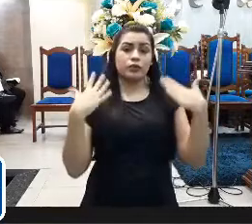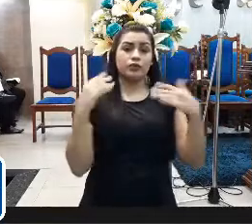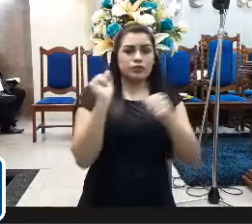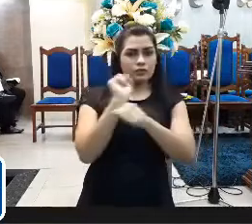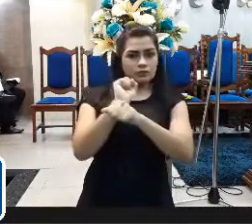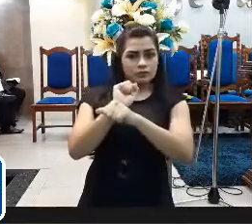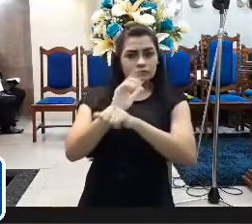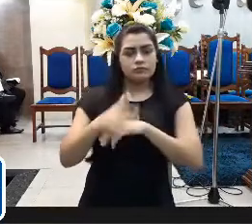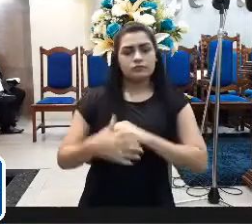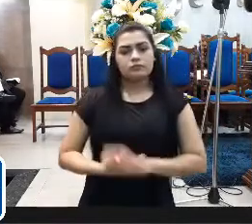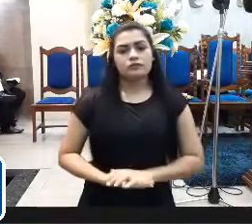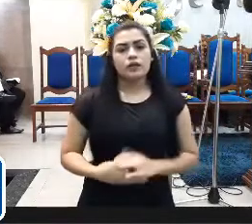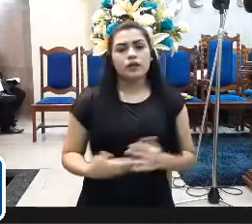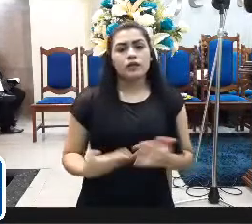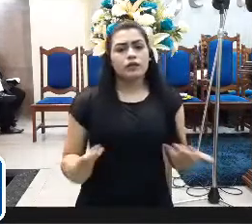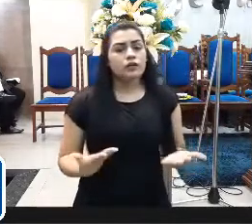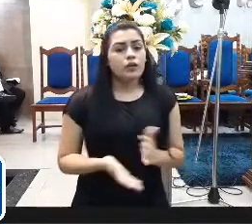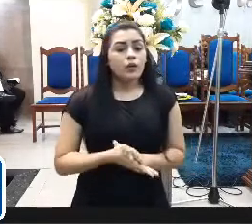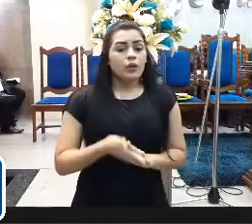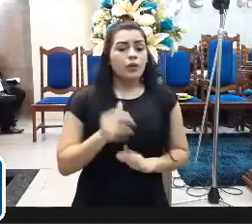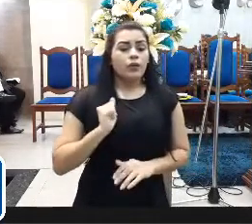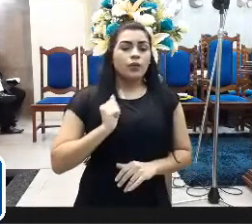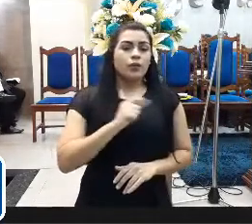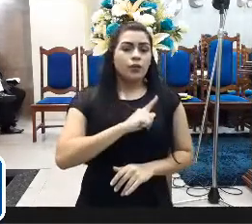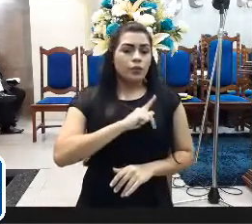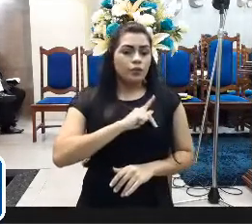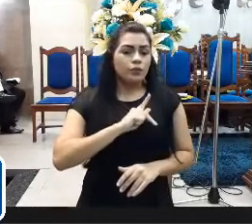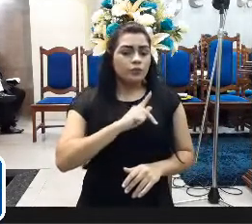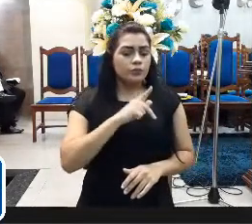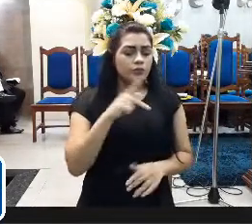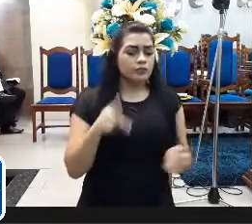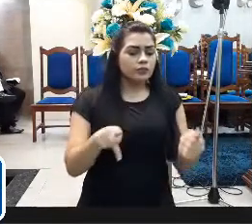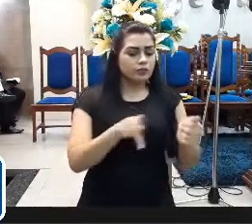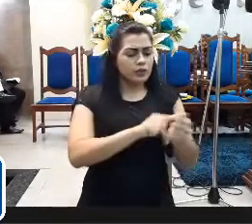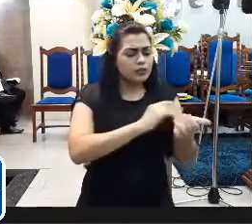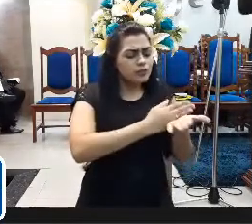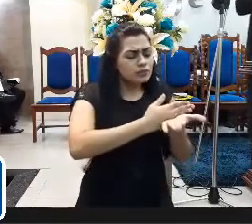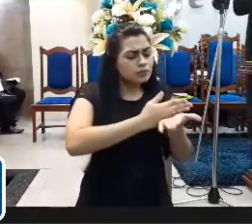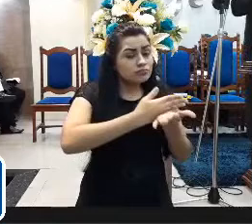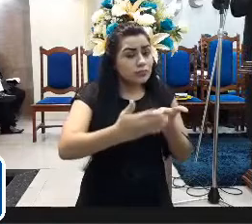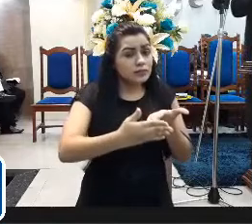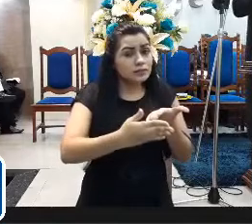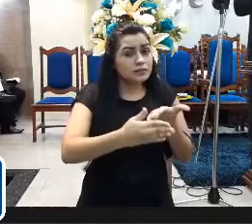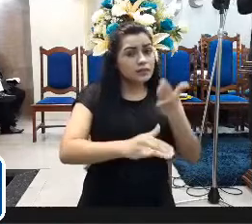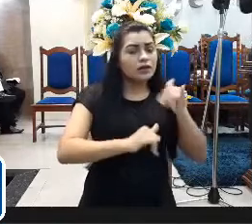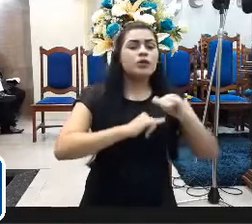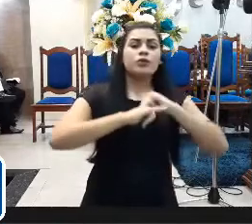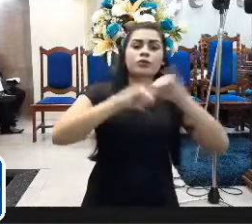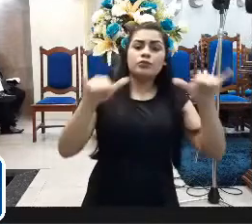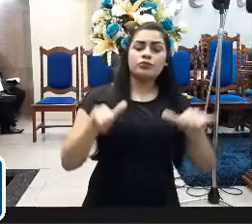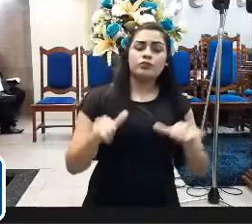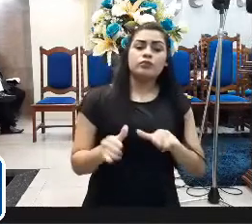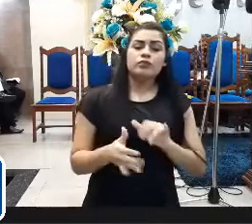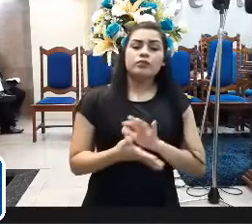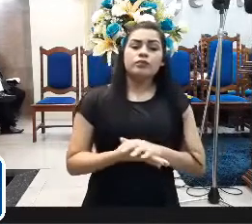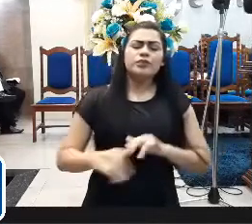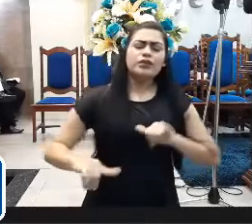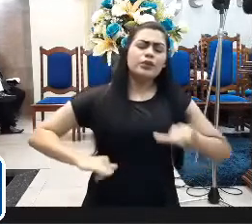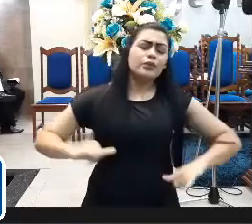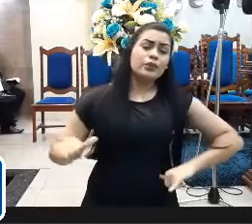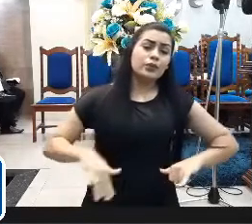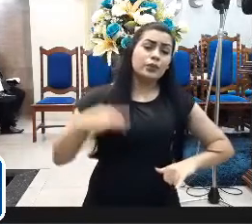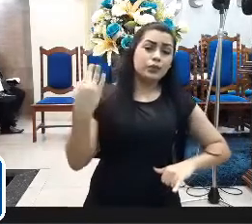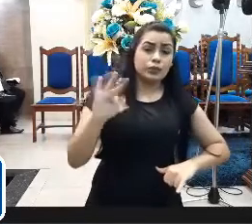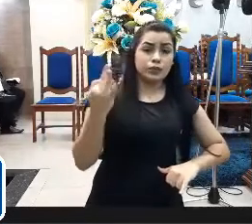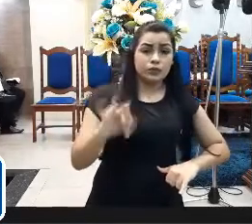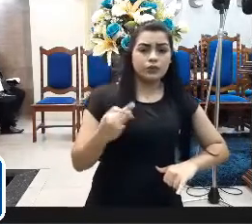Pedro inicia essa jornada falando de dores, falando de sofrimento. A partir do versículo 10, onde nós ficamos a semana passada, o